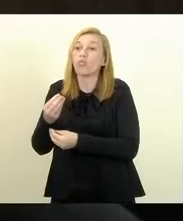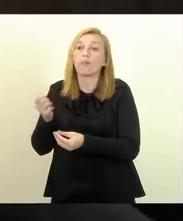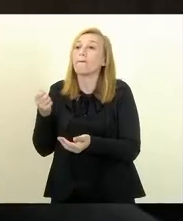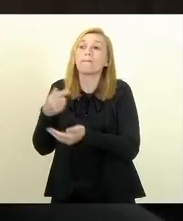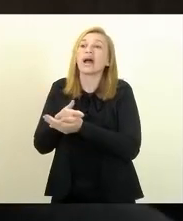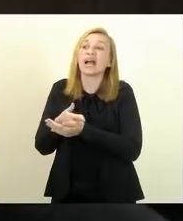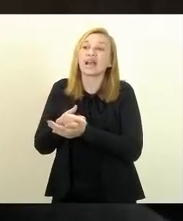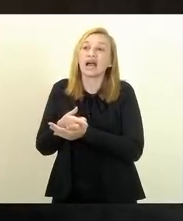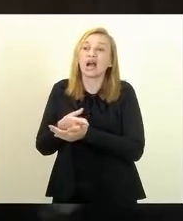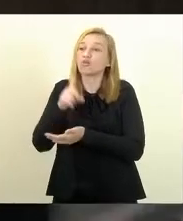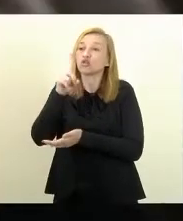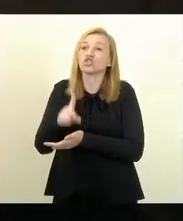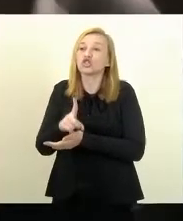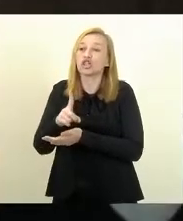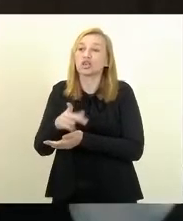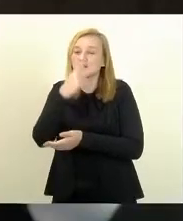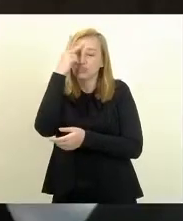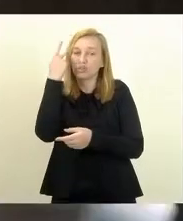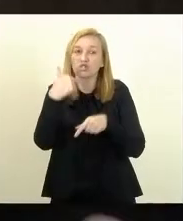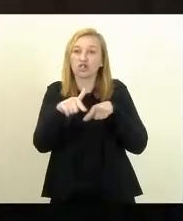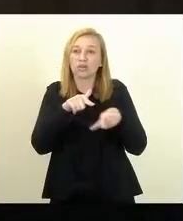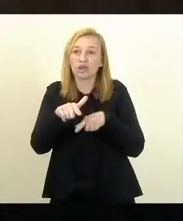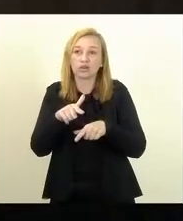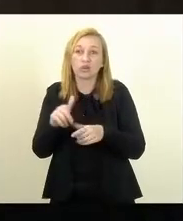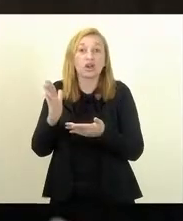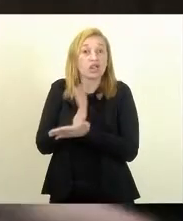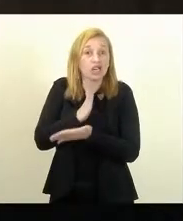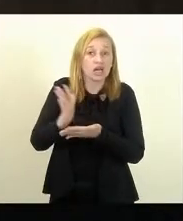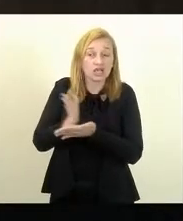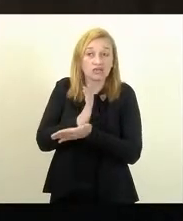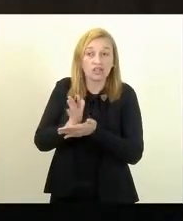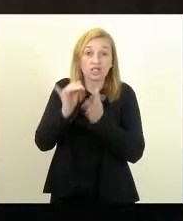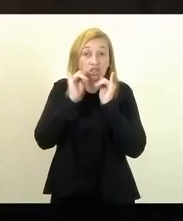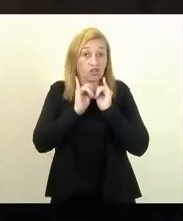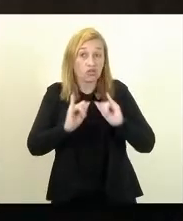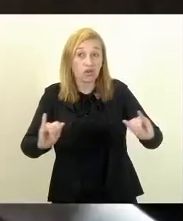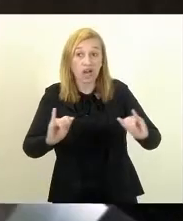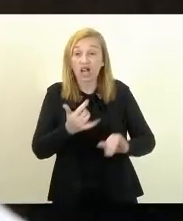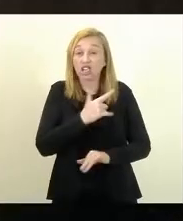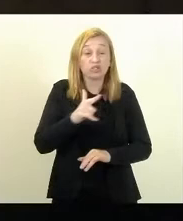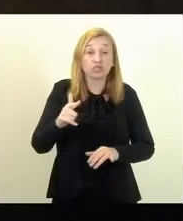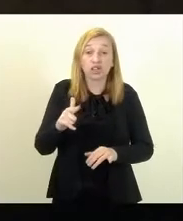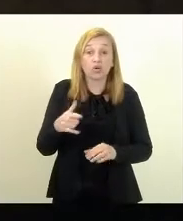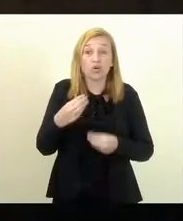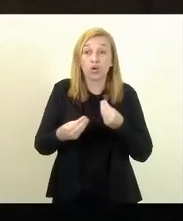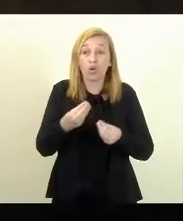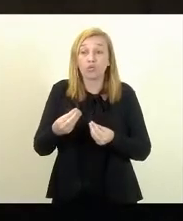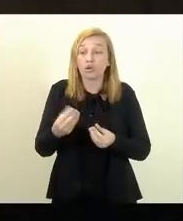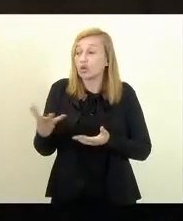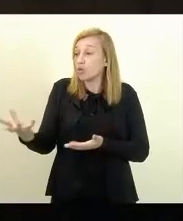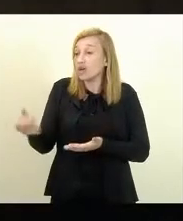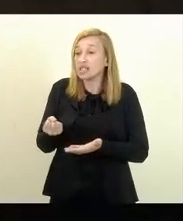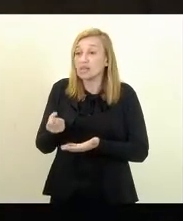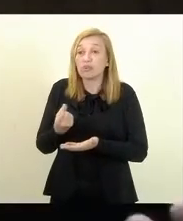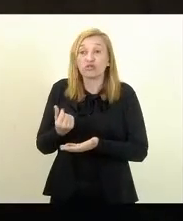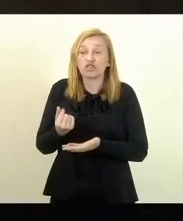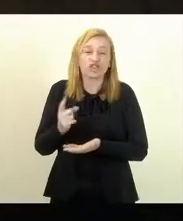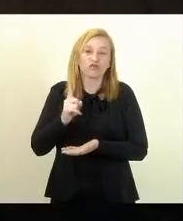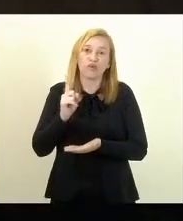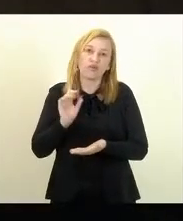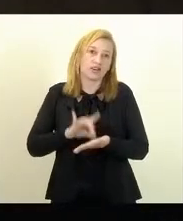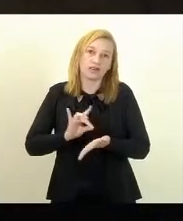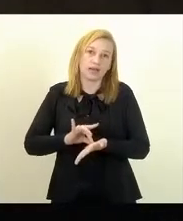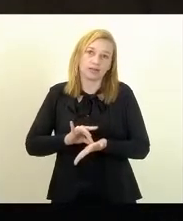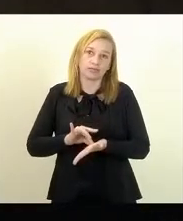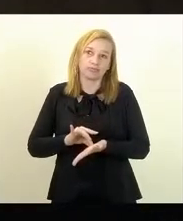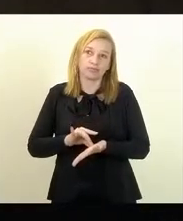trabalhistas desses trabalhadores e dessas trabalhadoras. E muitas vezes começa a divulgar que não tem condições porque não recebeu o GEPAS. Não é verdade. Então, que a